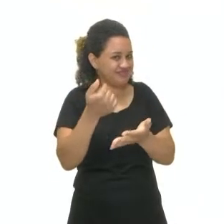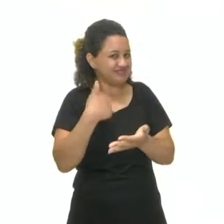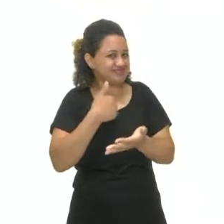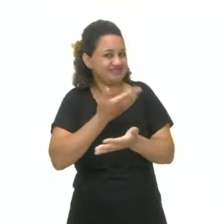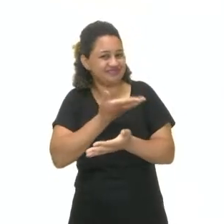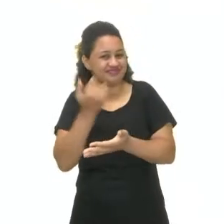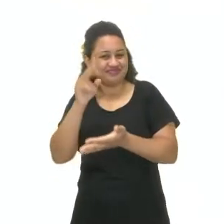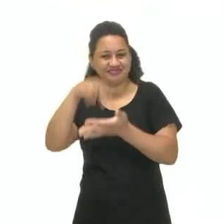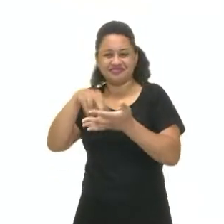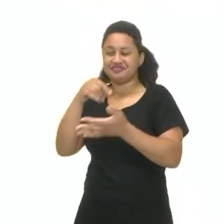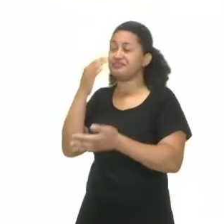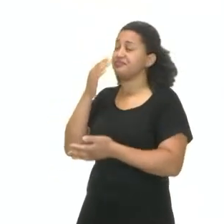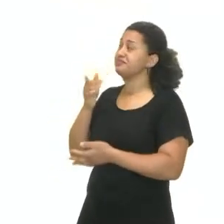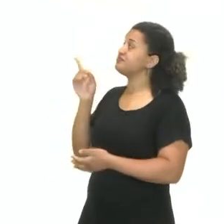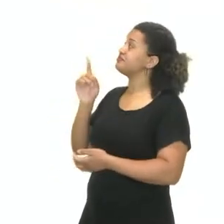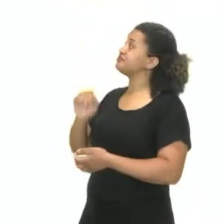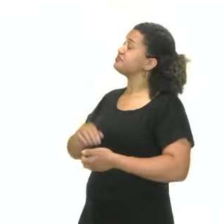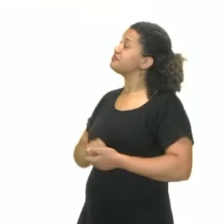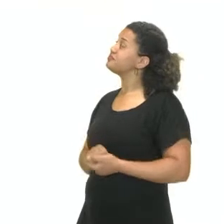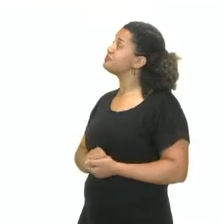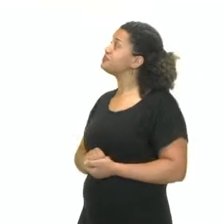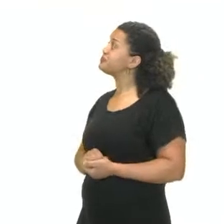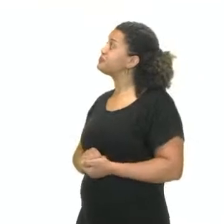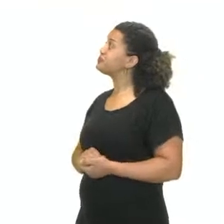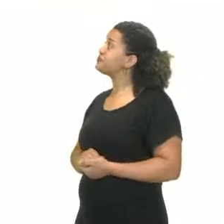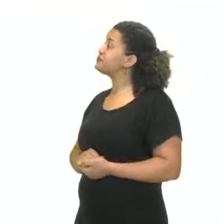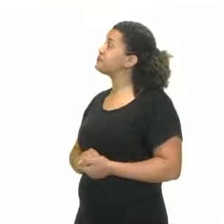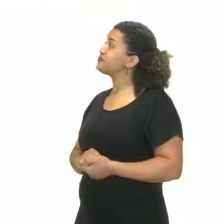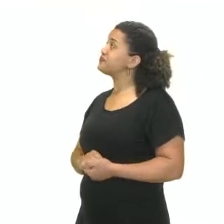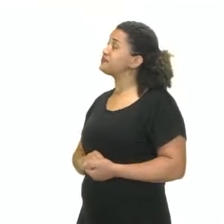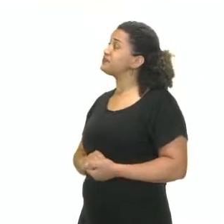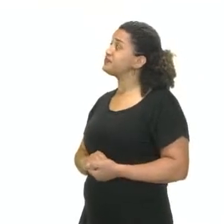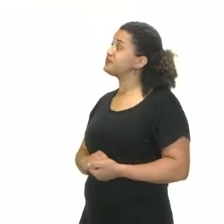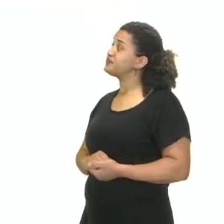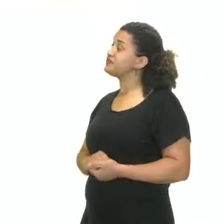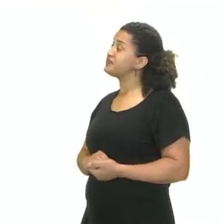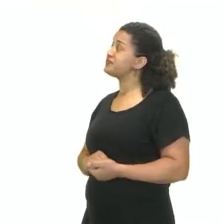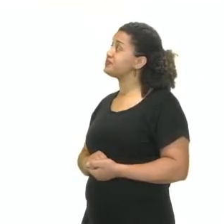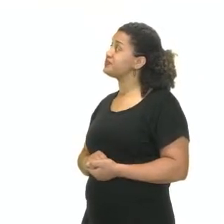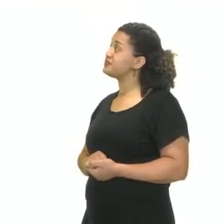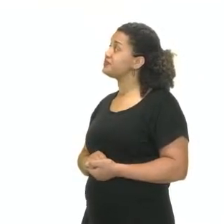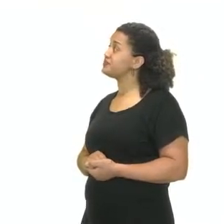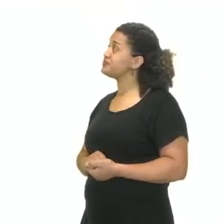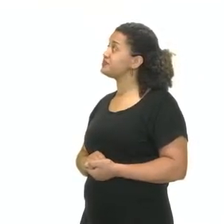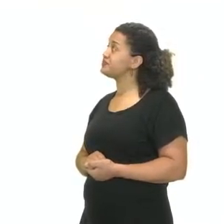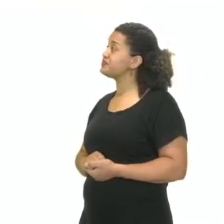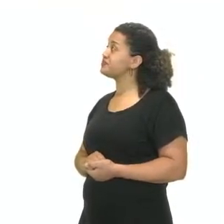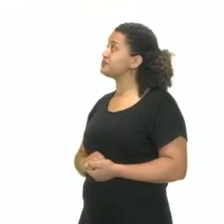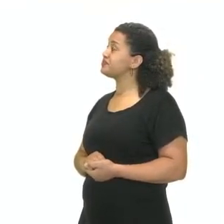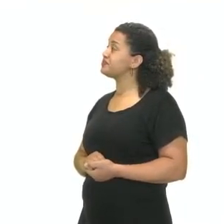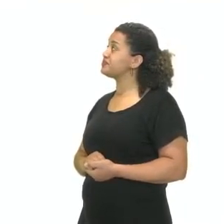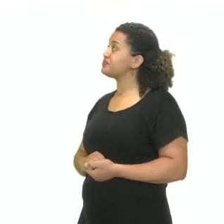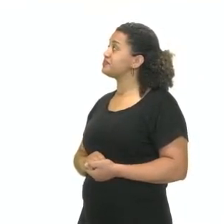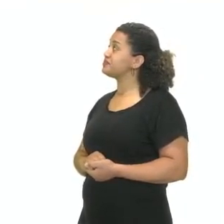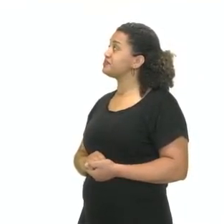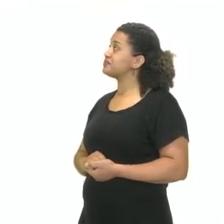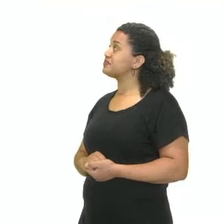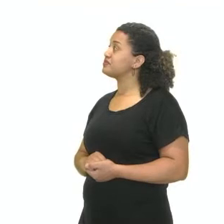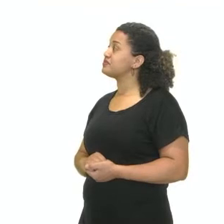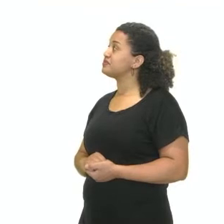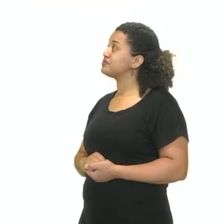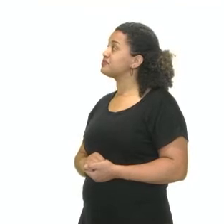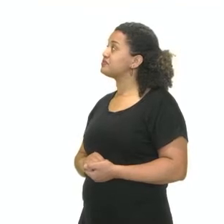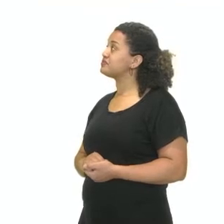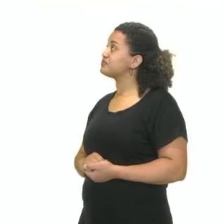Patas dianteiras no ar, bocas livres dos freios, nuas em grita, em ludo entrecruzadas, lanças,